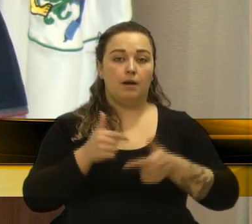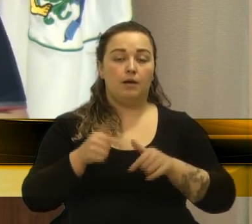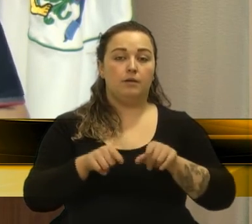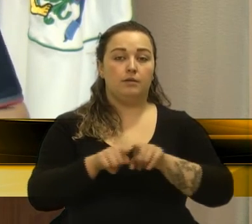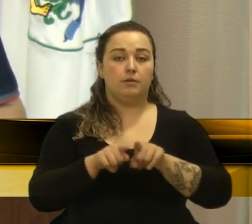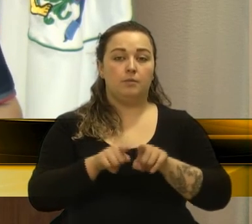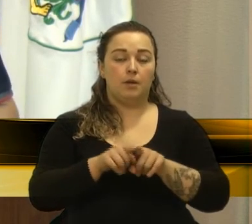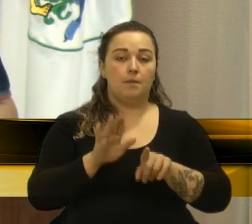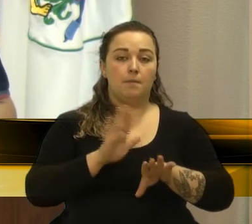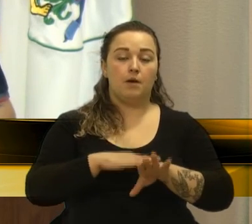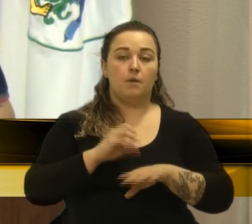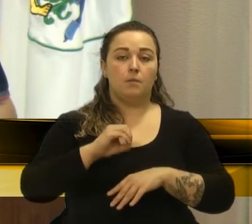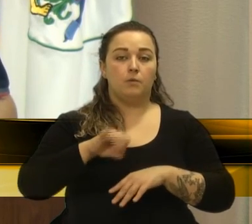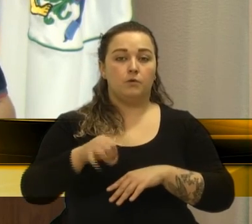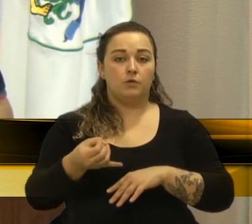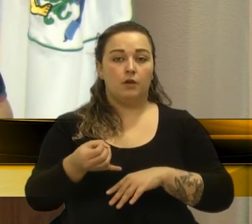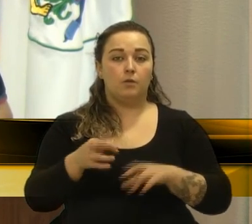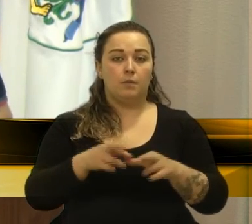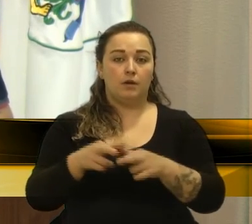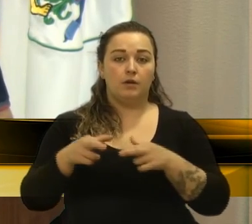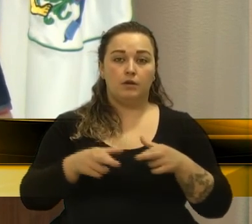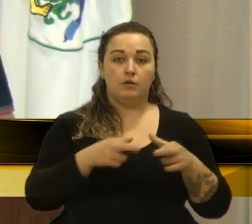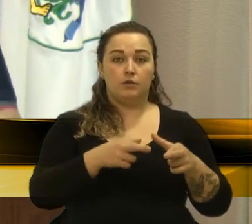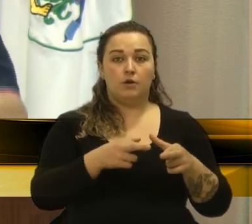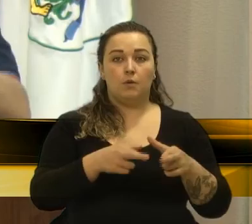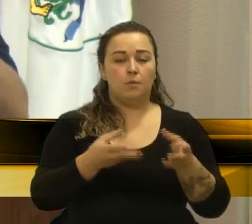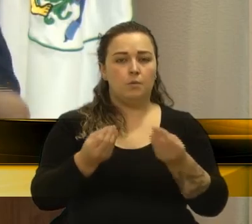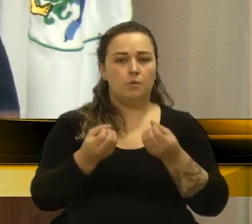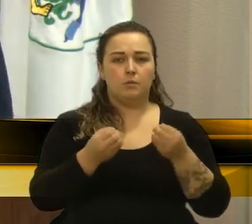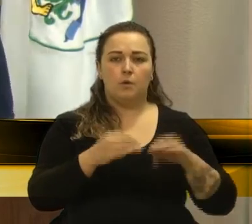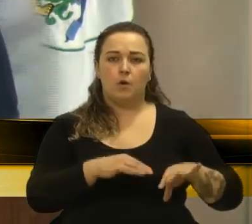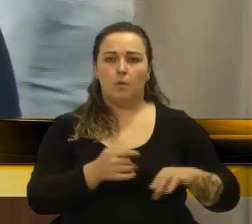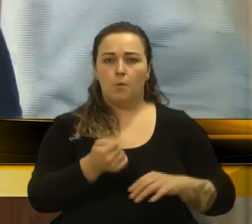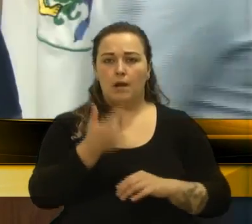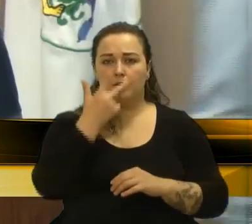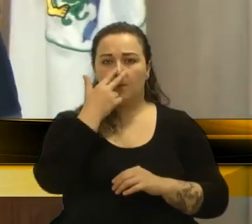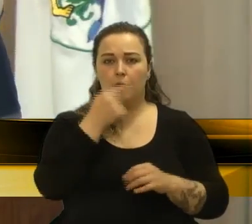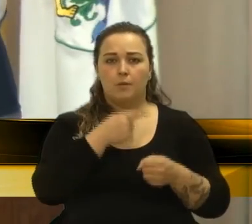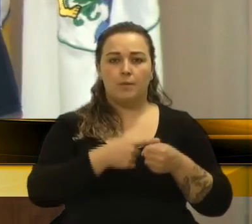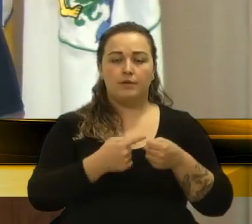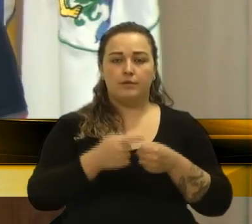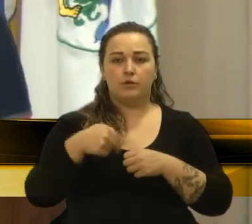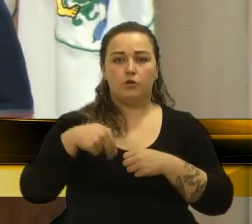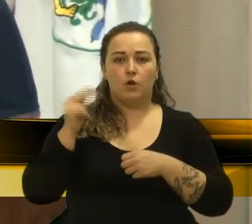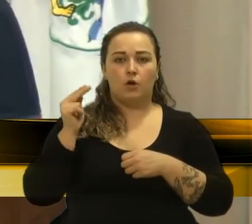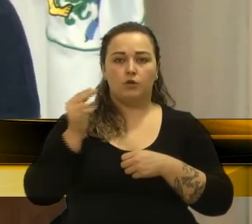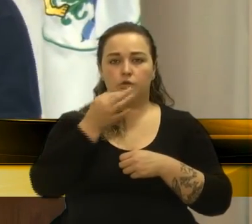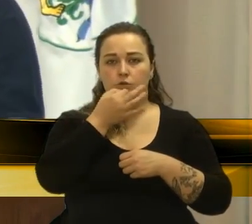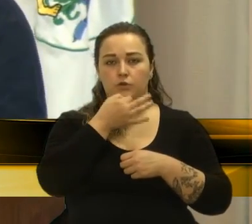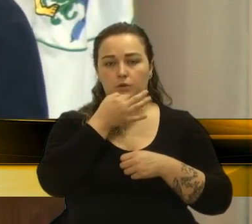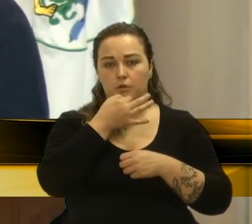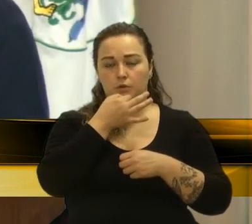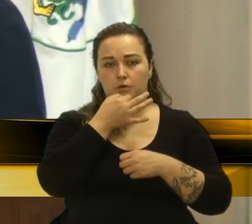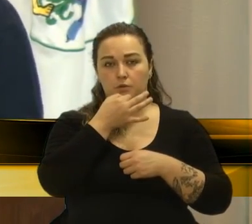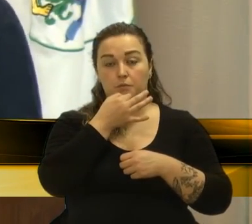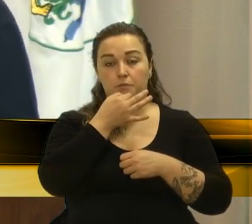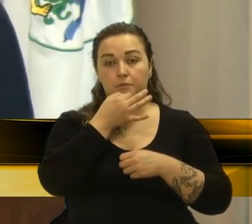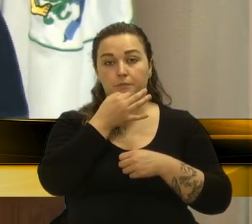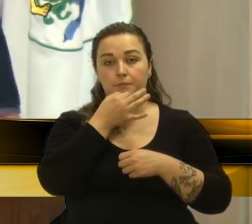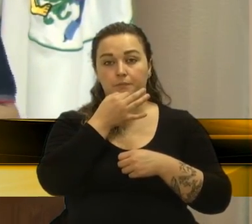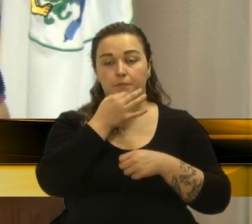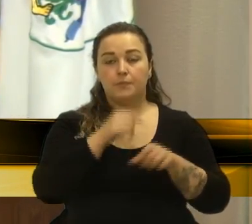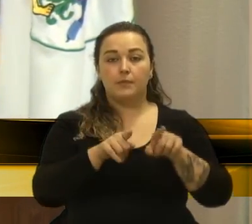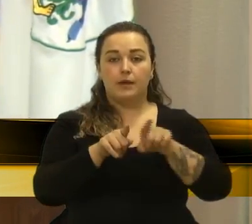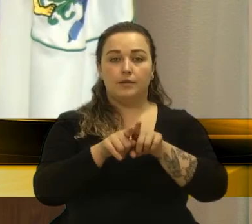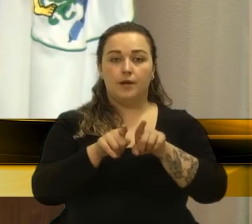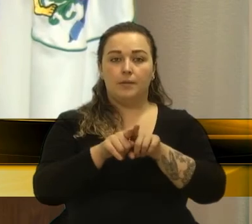E principalmente numa região que é uma região bastante abandonada, que é quase que uma cidade, a região norte de Caxias do Sul. E, de forma